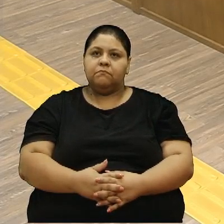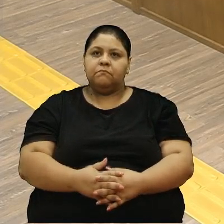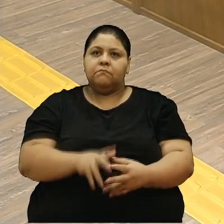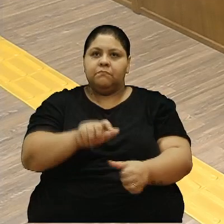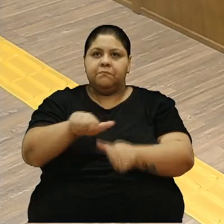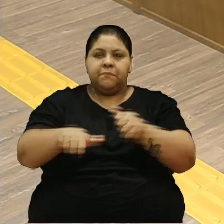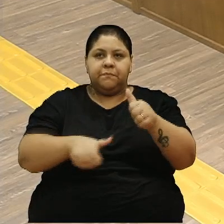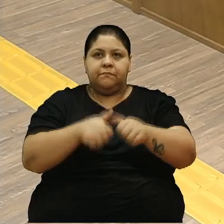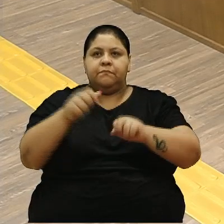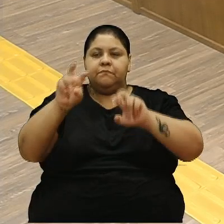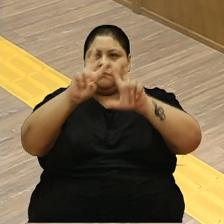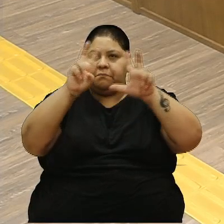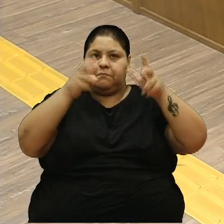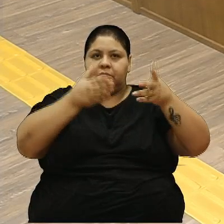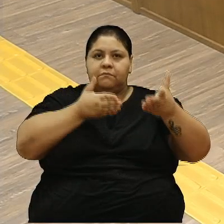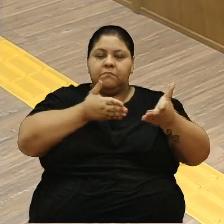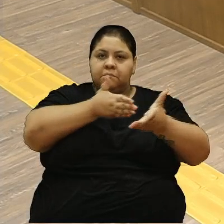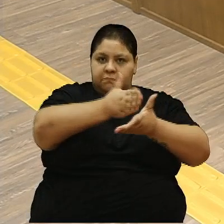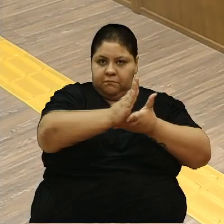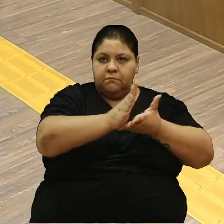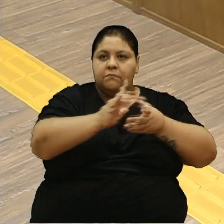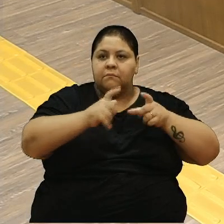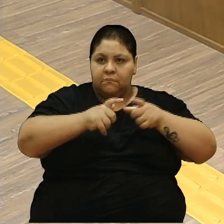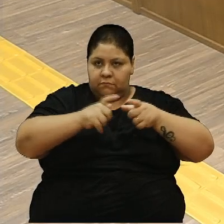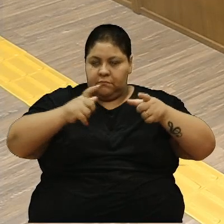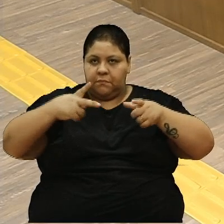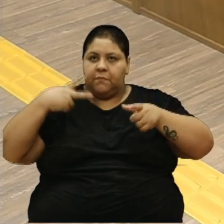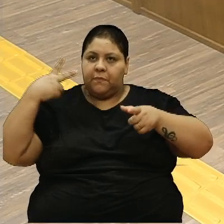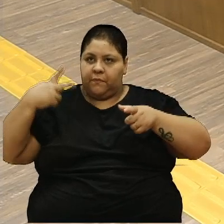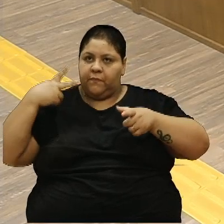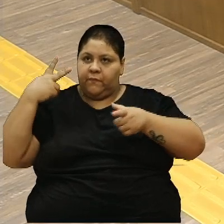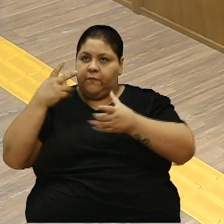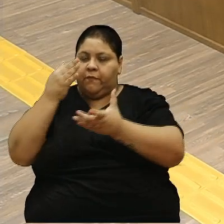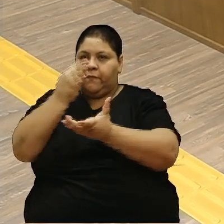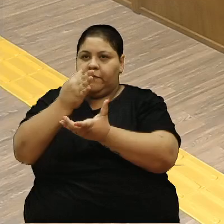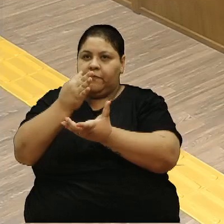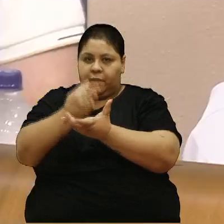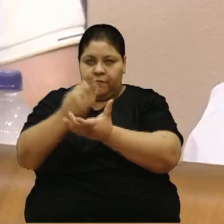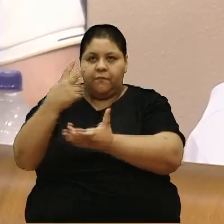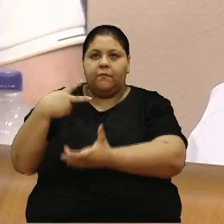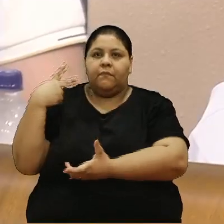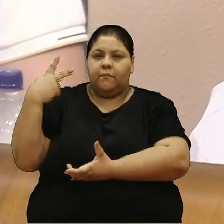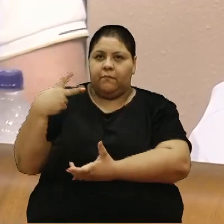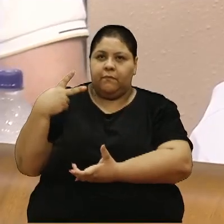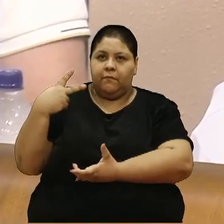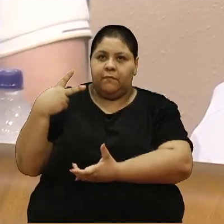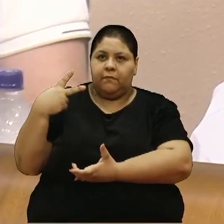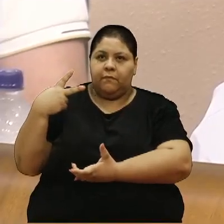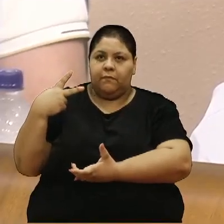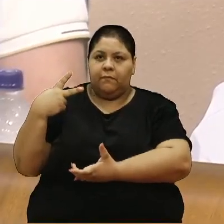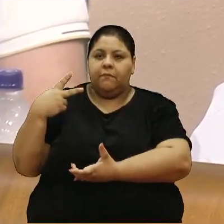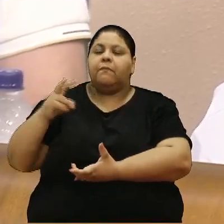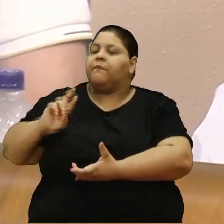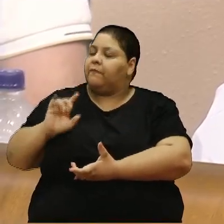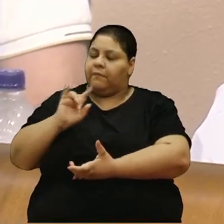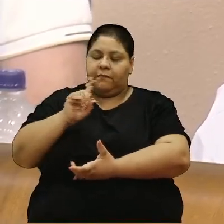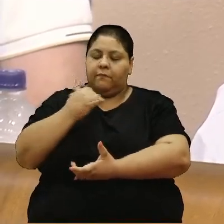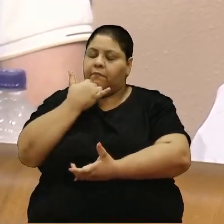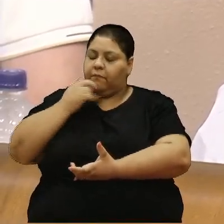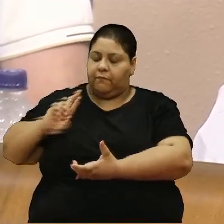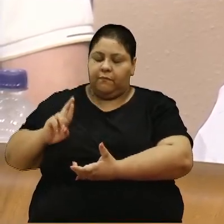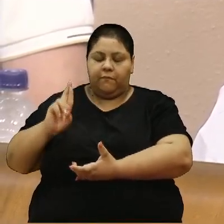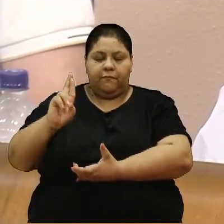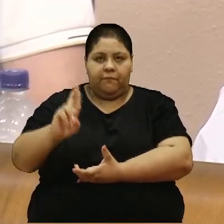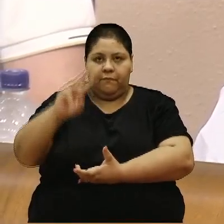de pauta foi aprovada por unanimidade, com ausência do vereador, com representação do